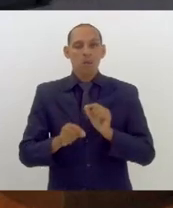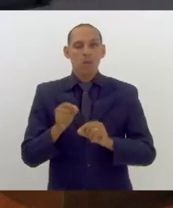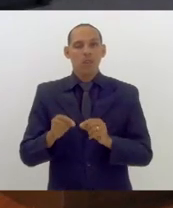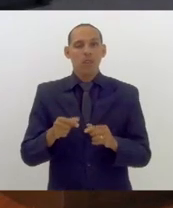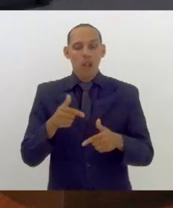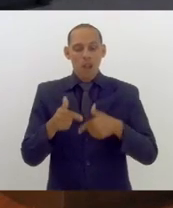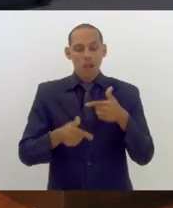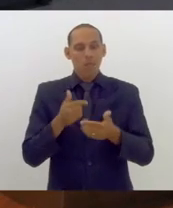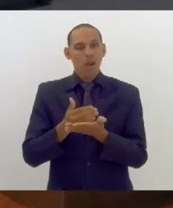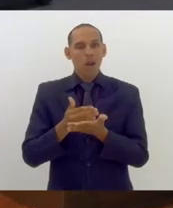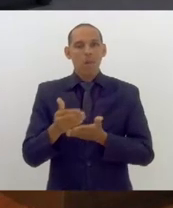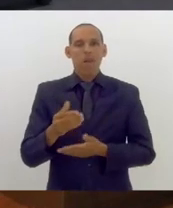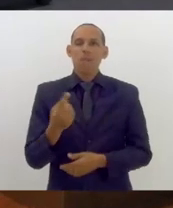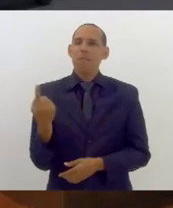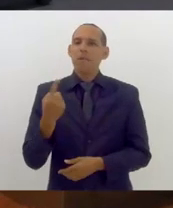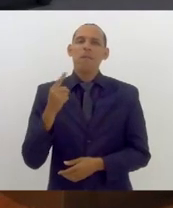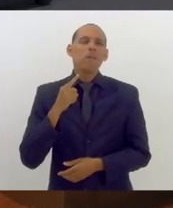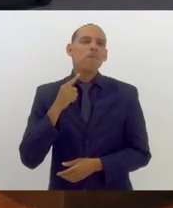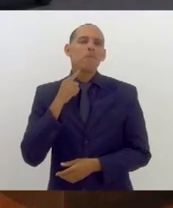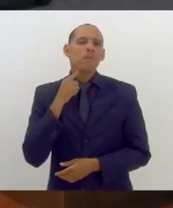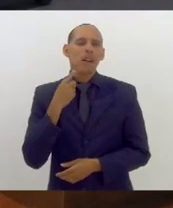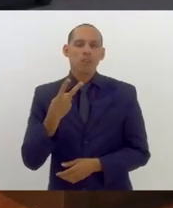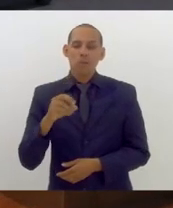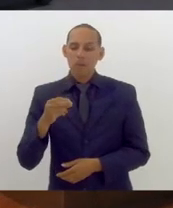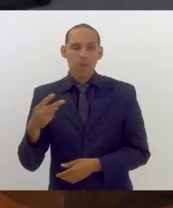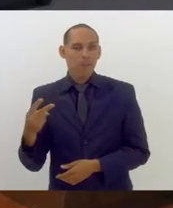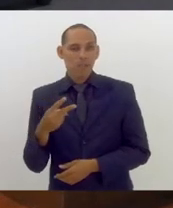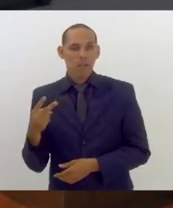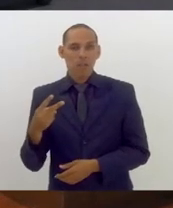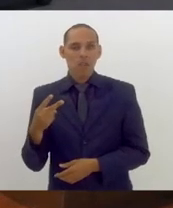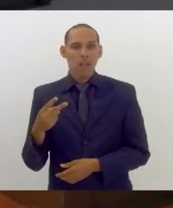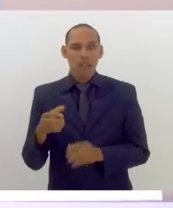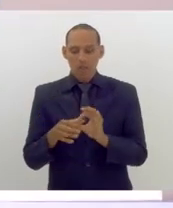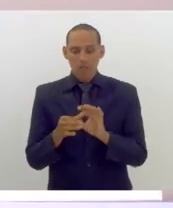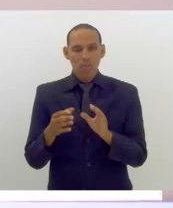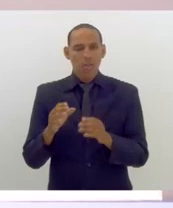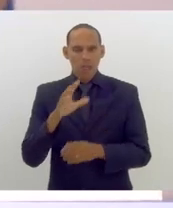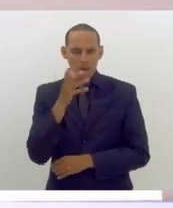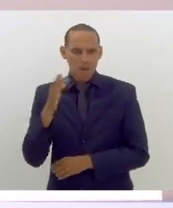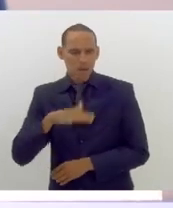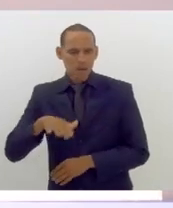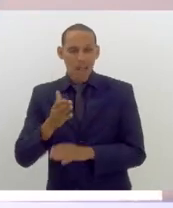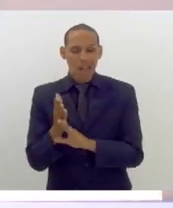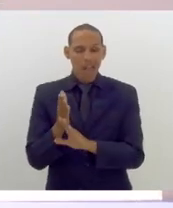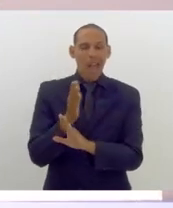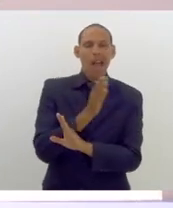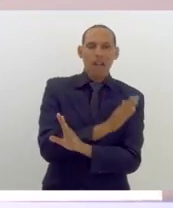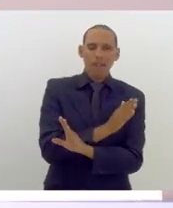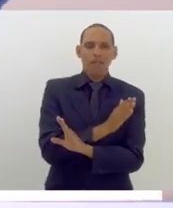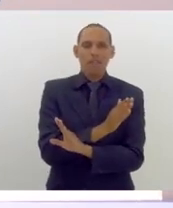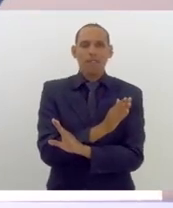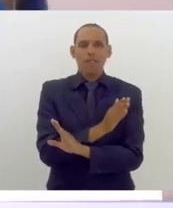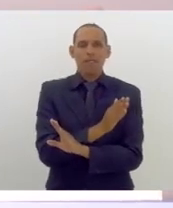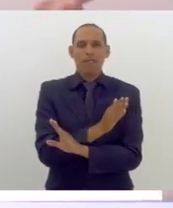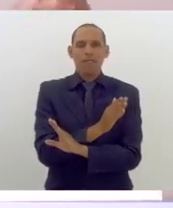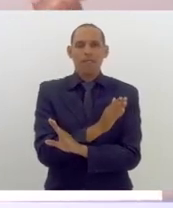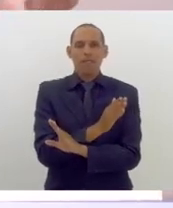dia primeiro de maio 22 antes mesmo de ter a licença ambiental que foi dada numa canetada antes mesmo disso